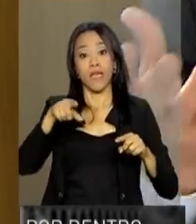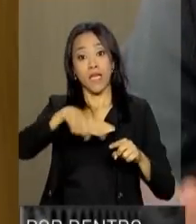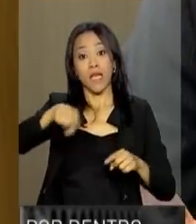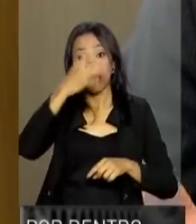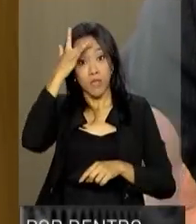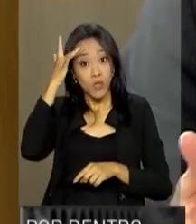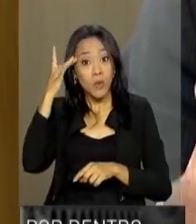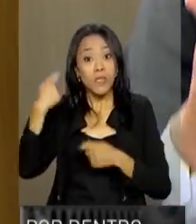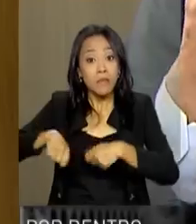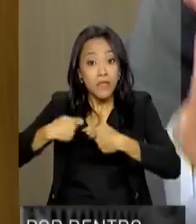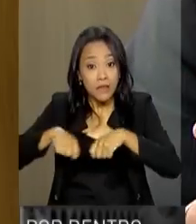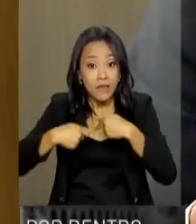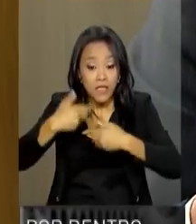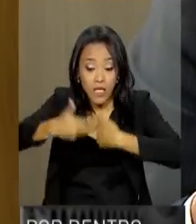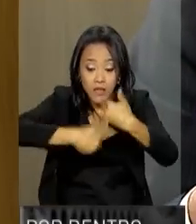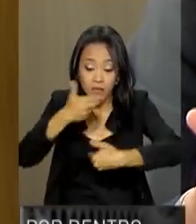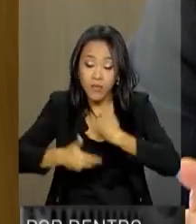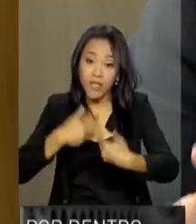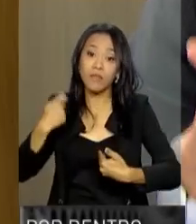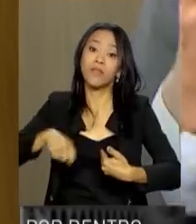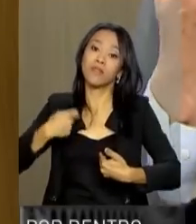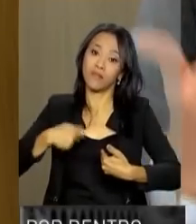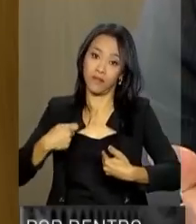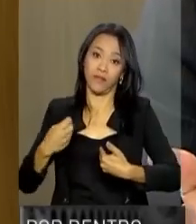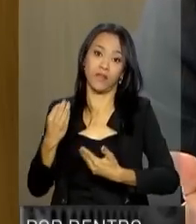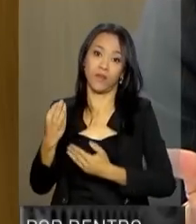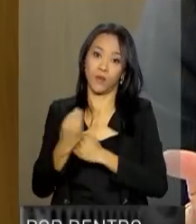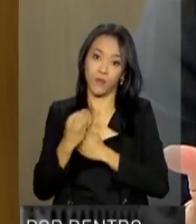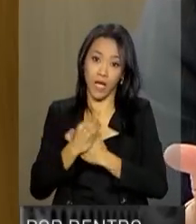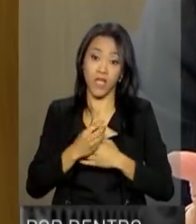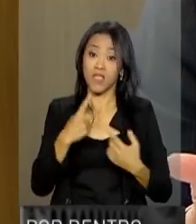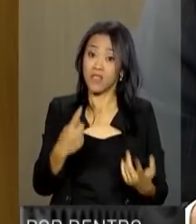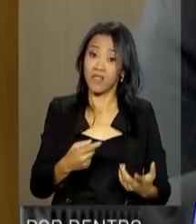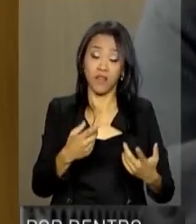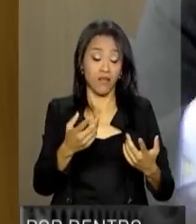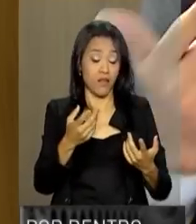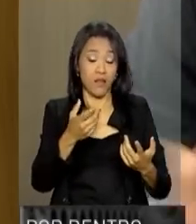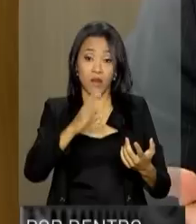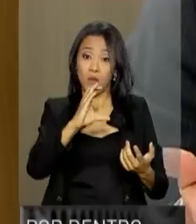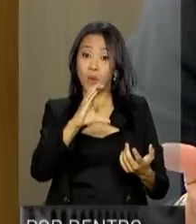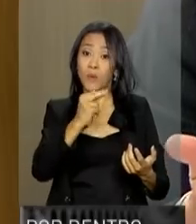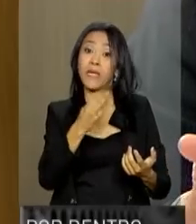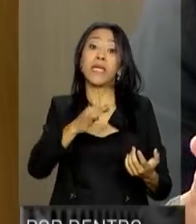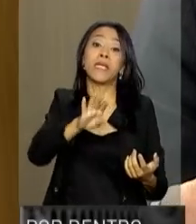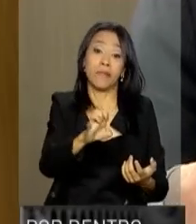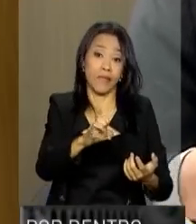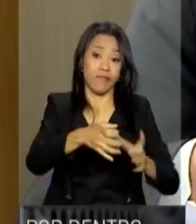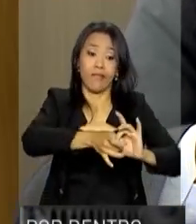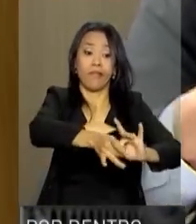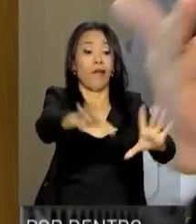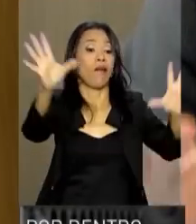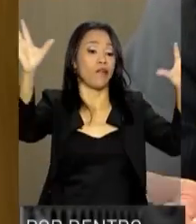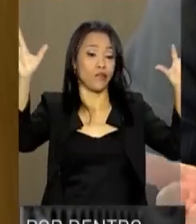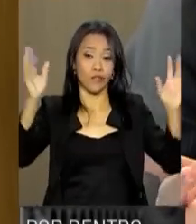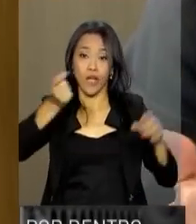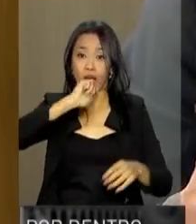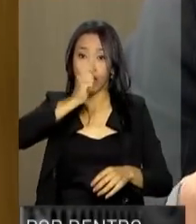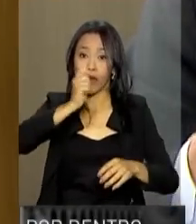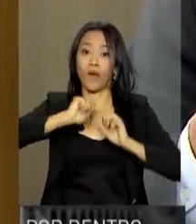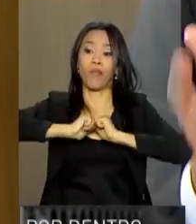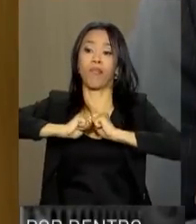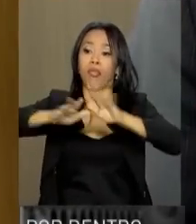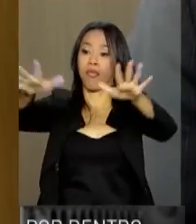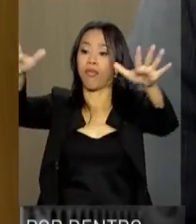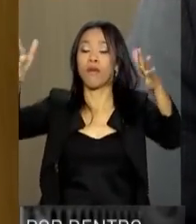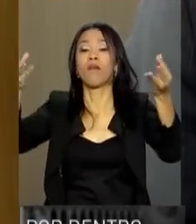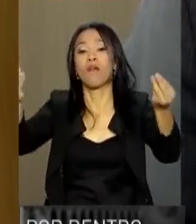tem que ser tratada à população não tratada o crime organizado sem e tomando conta das ruas a droga proliferando